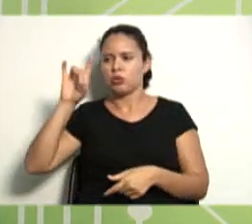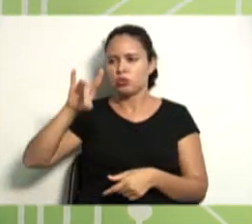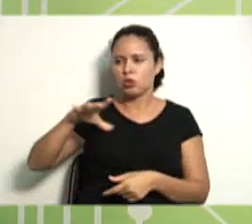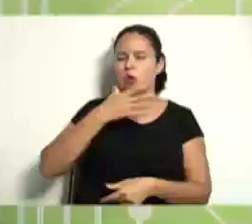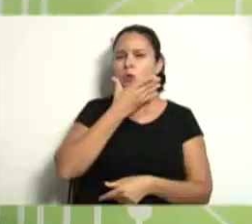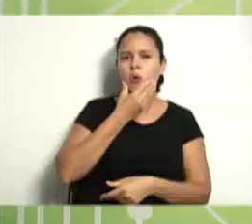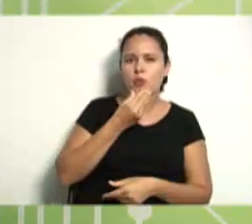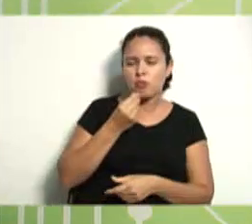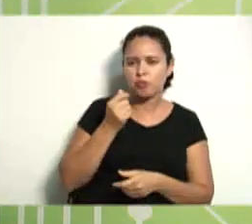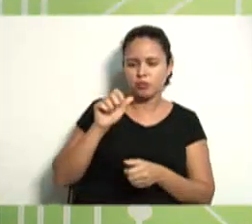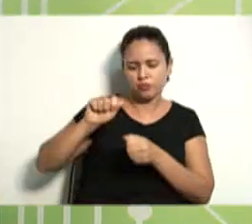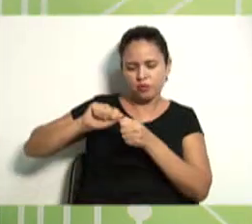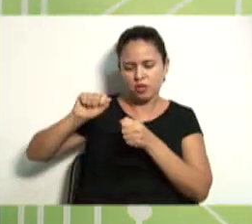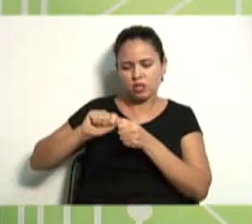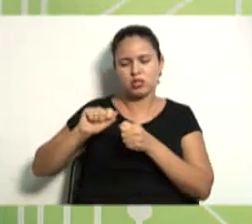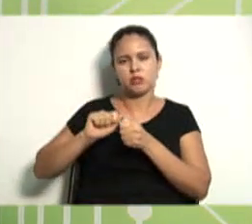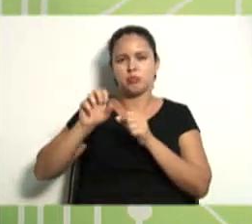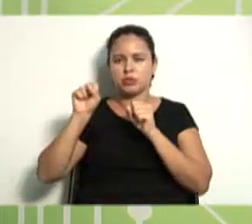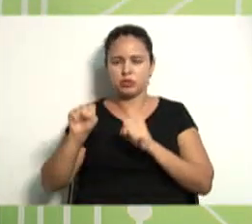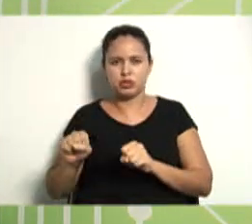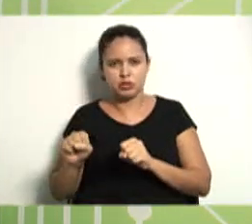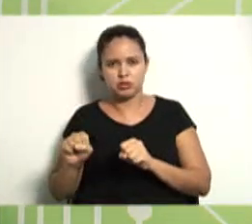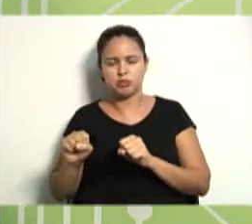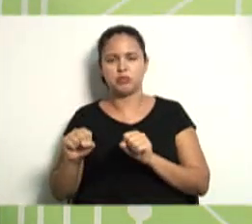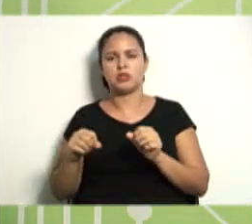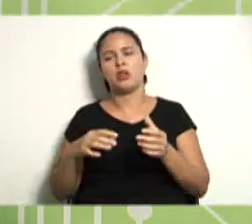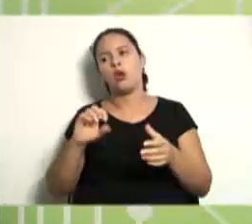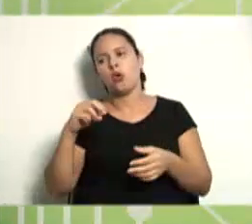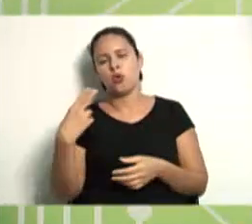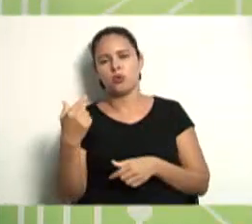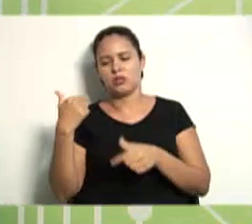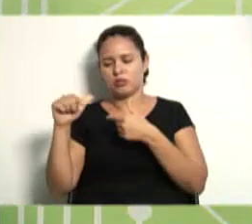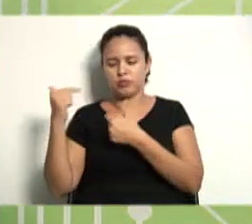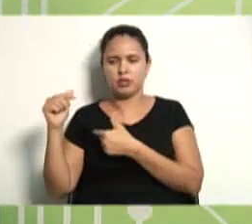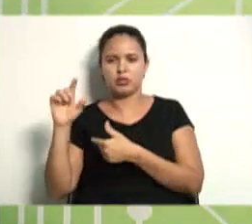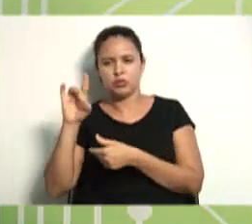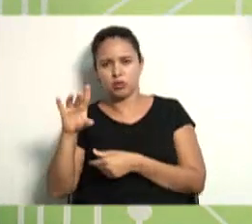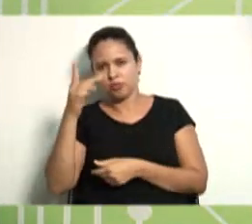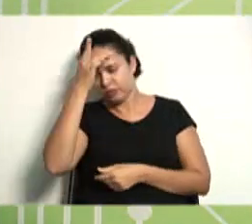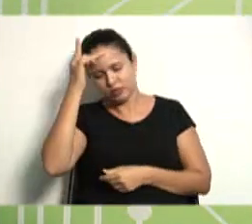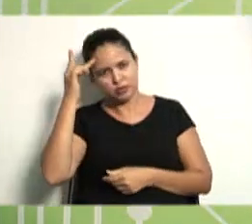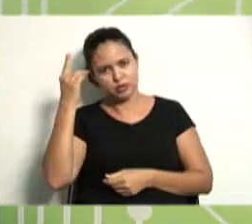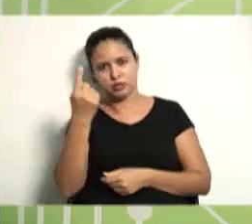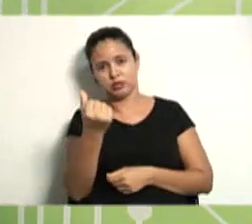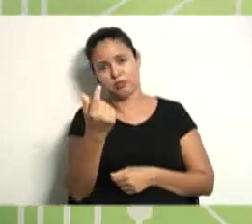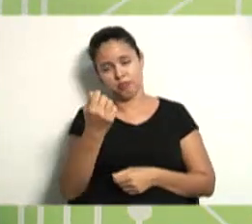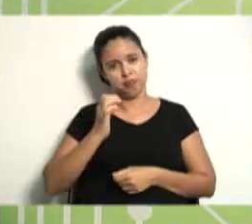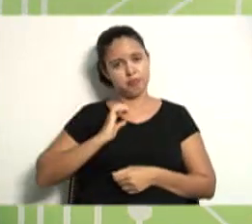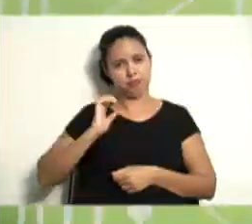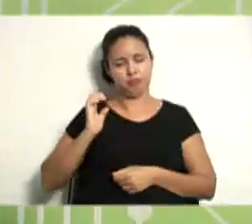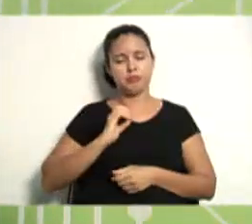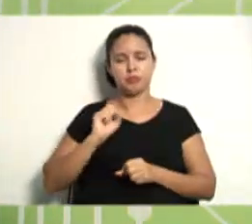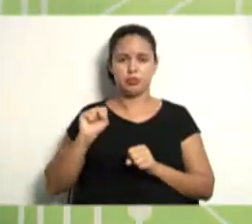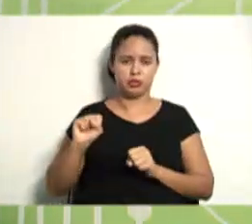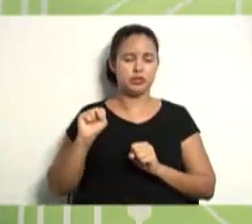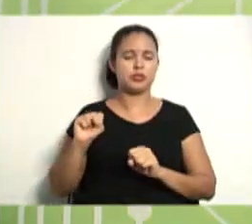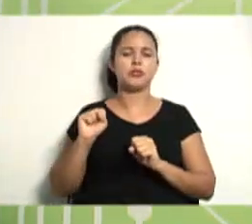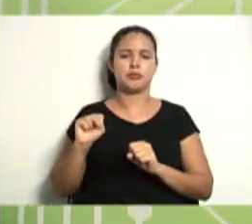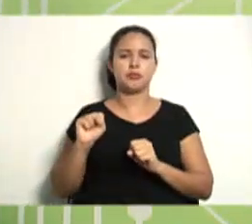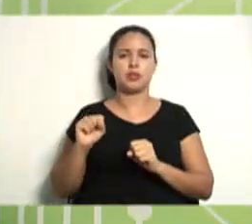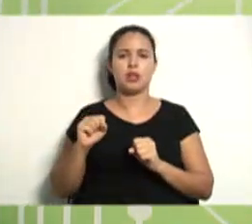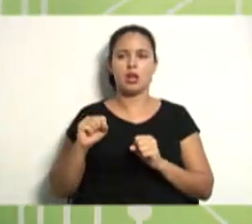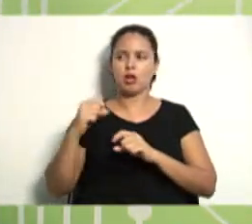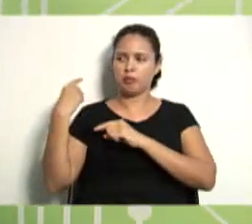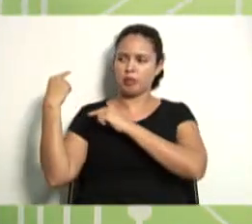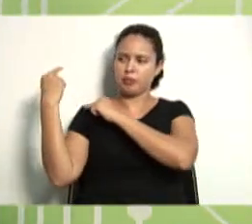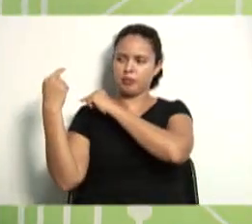pessoas ricas poderiam realizar. Hoje não, hoje já existe essa flexibilização, que as pessoas podem ter essa